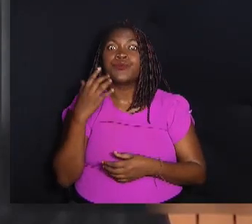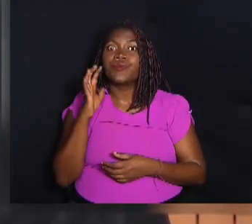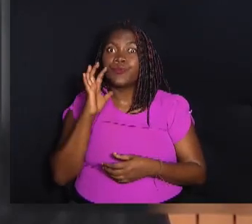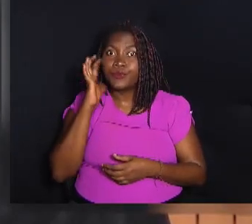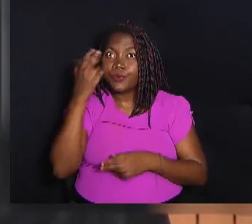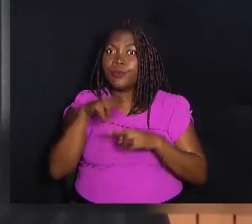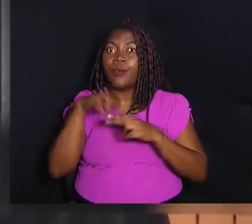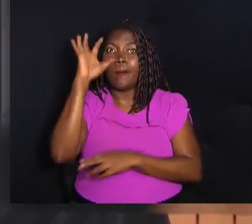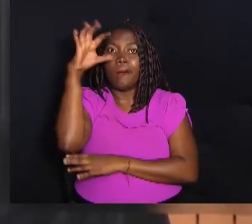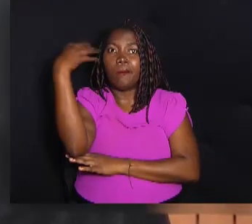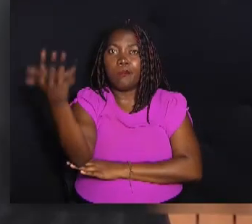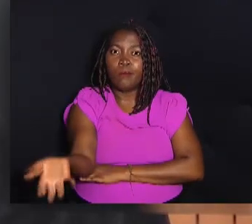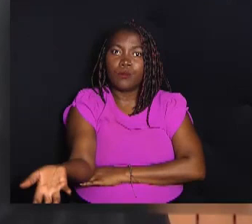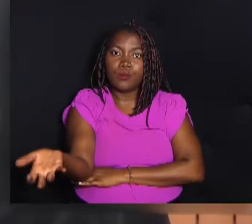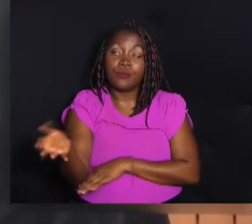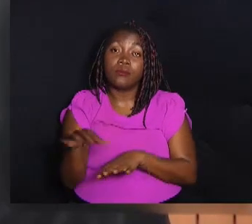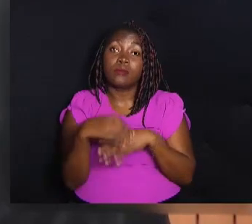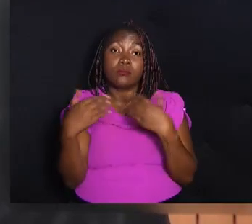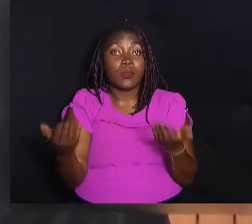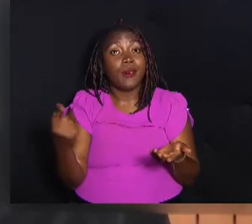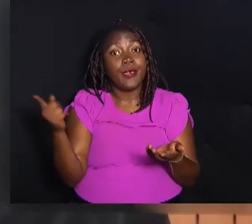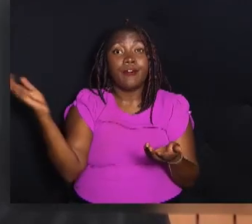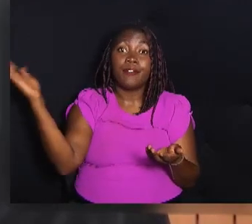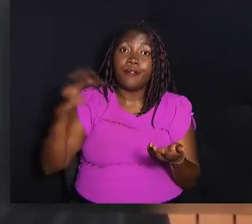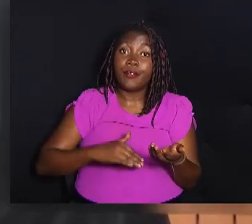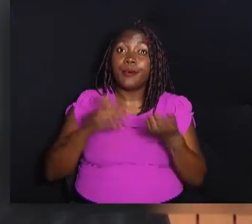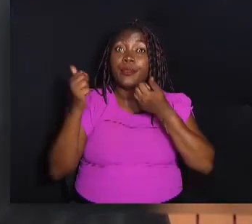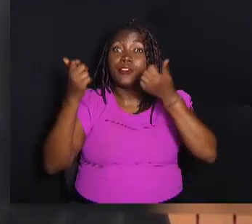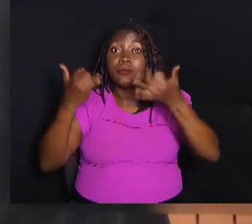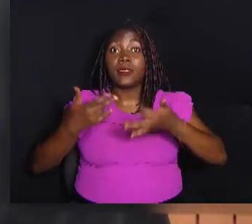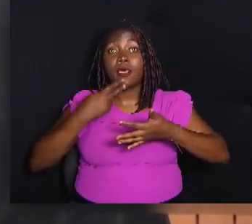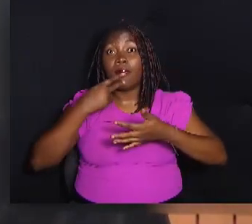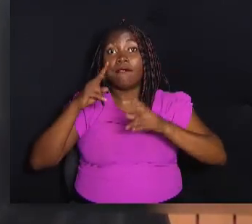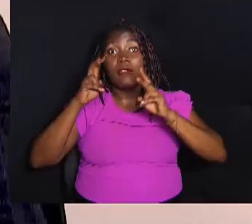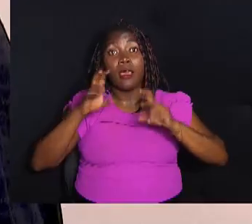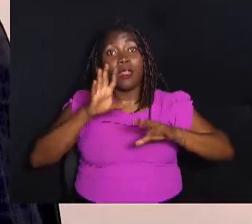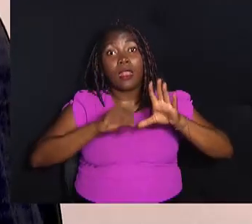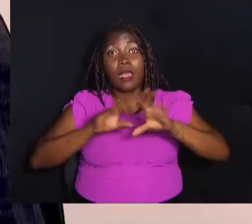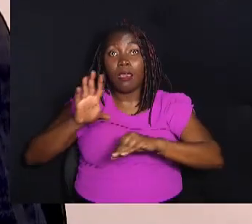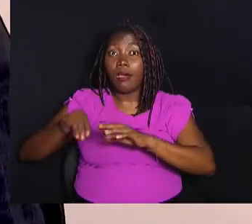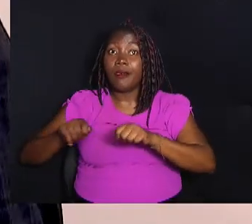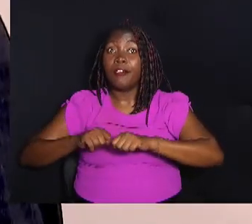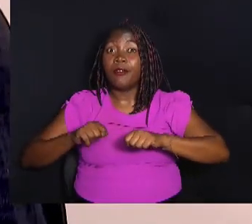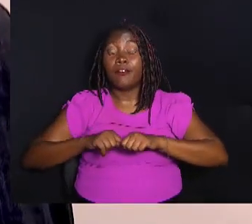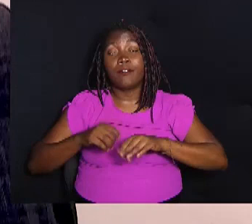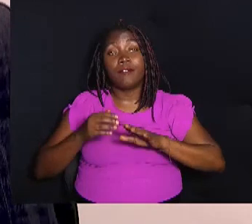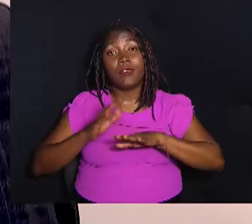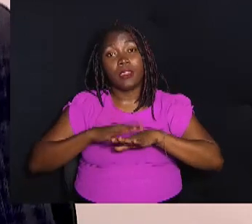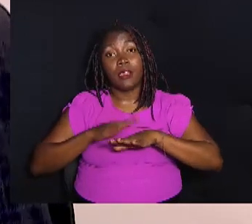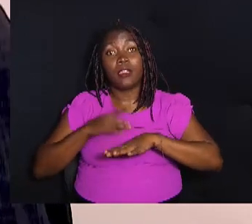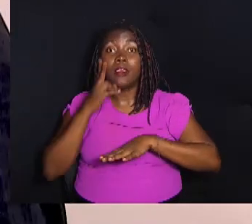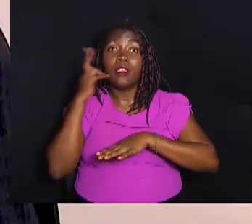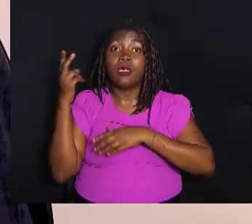quedas de árvore então ele veio aqui para nos explicar falar do manejo que tava sendo feito segundo o vereador os temas da